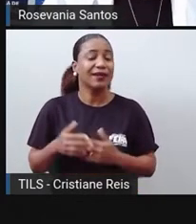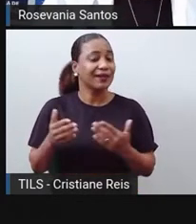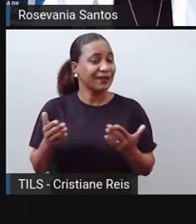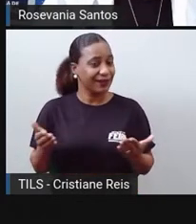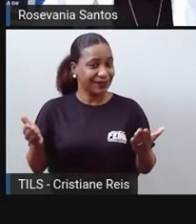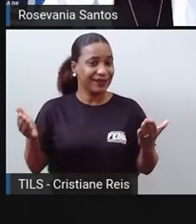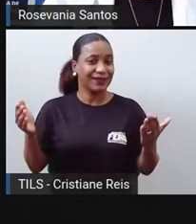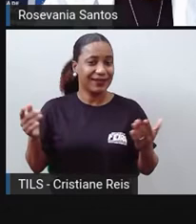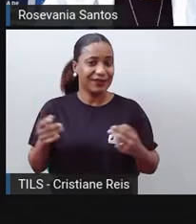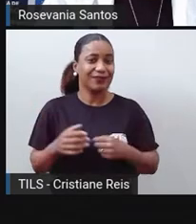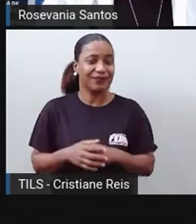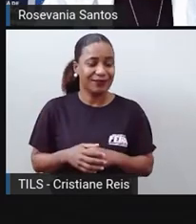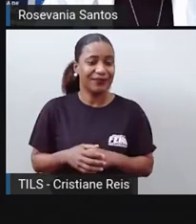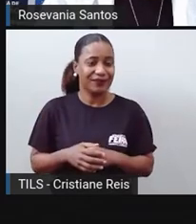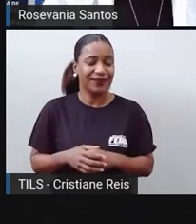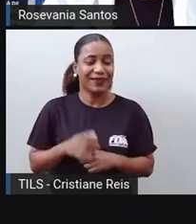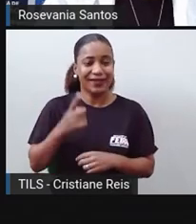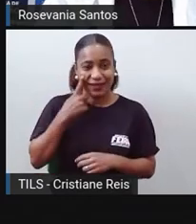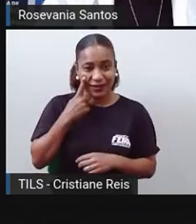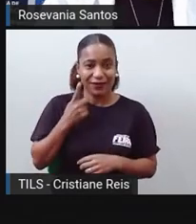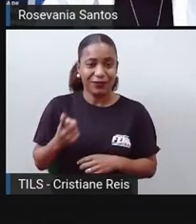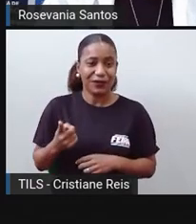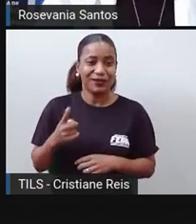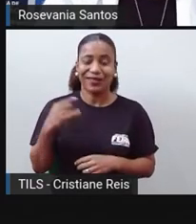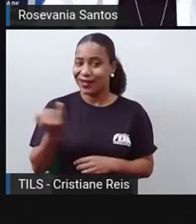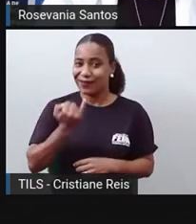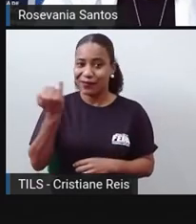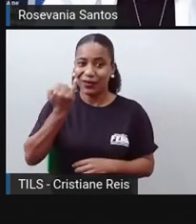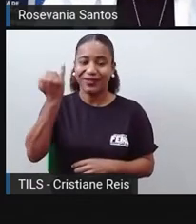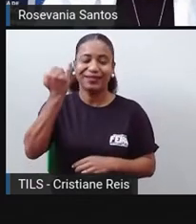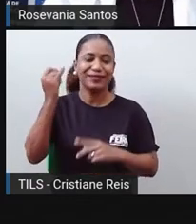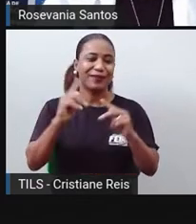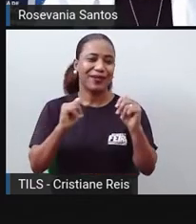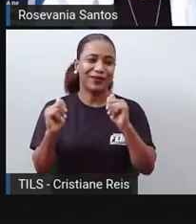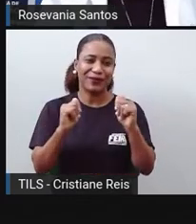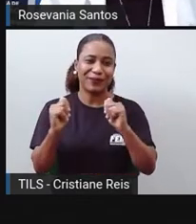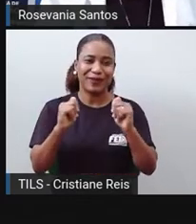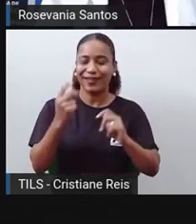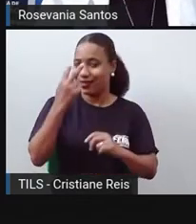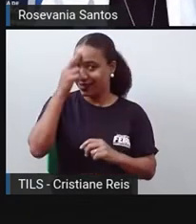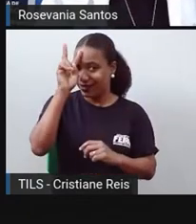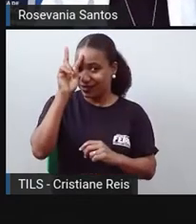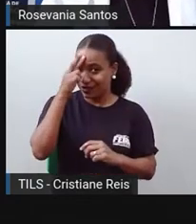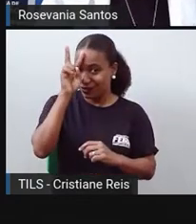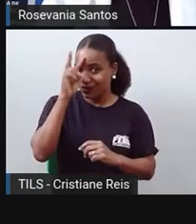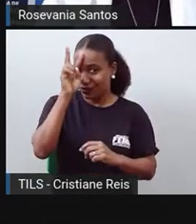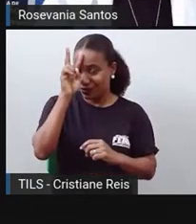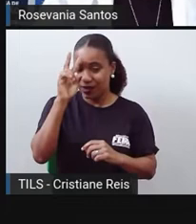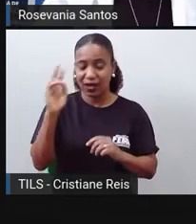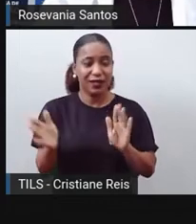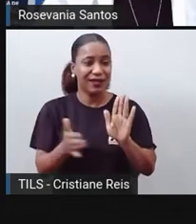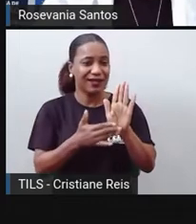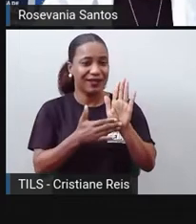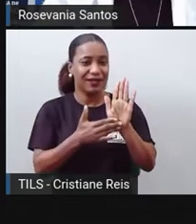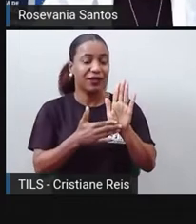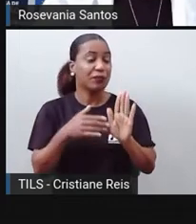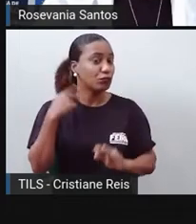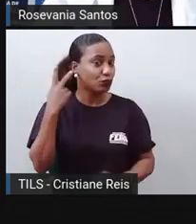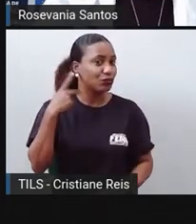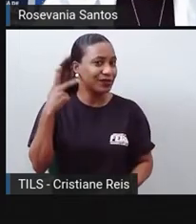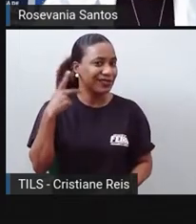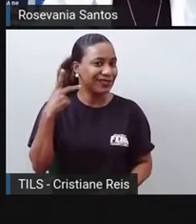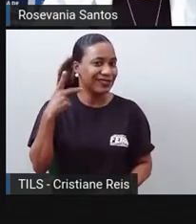a atenção, né, dessa questão da importância econômica, da importância histórica e da importância política aqui desse